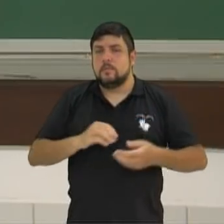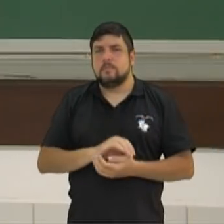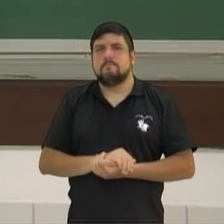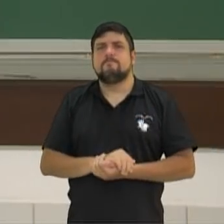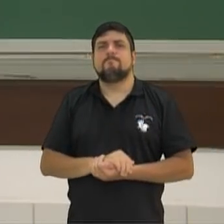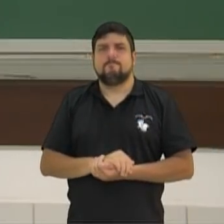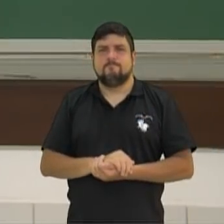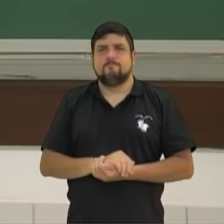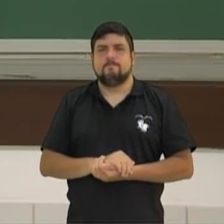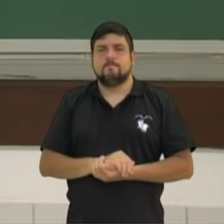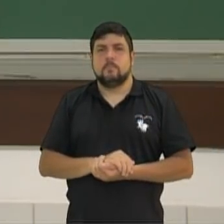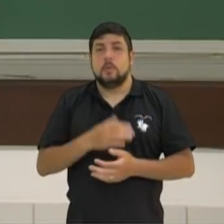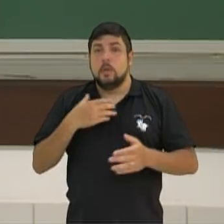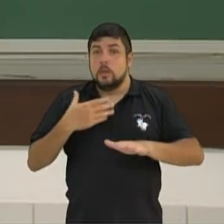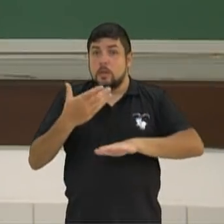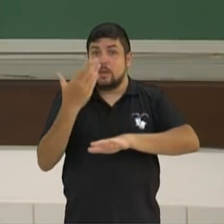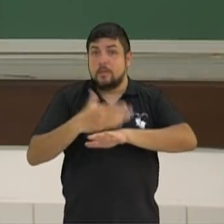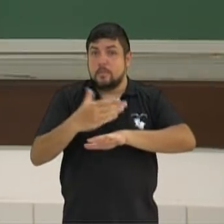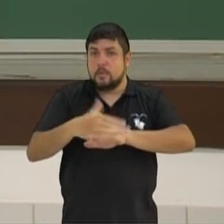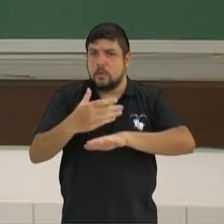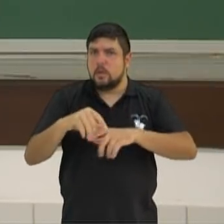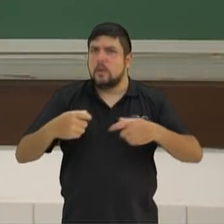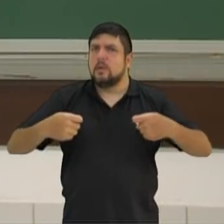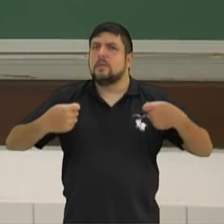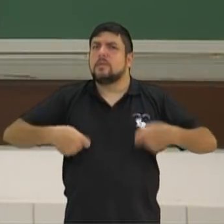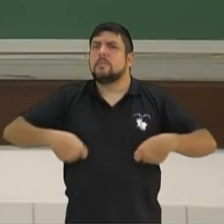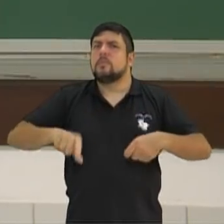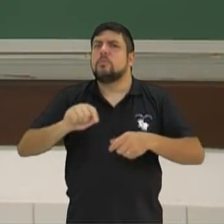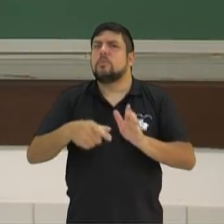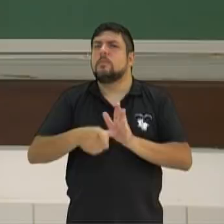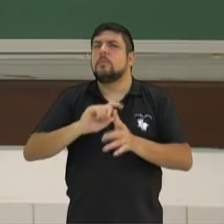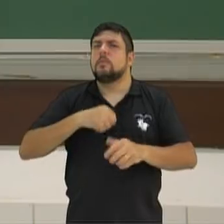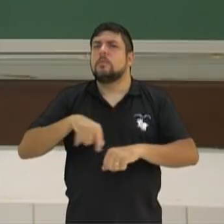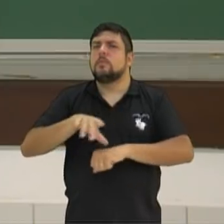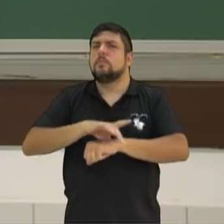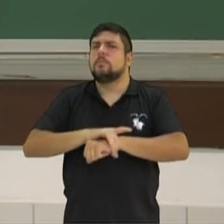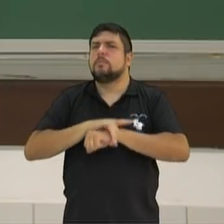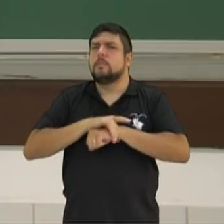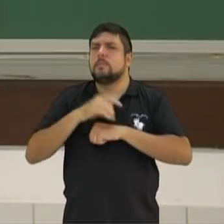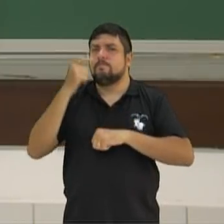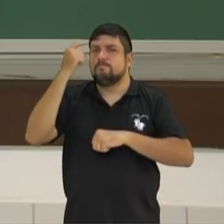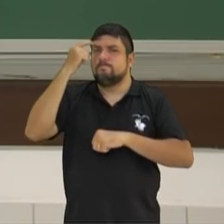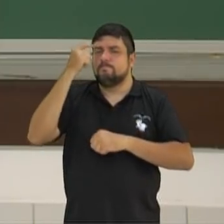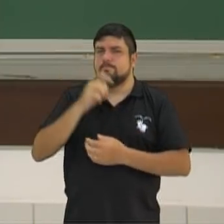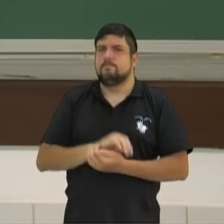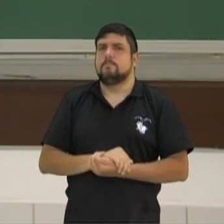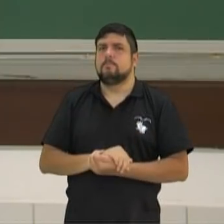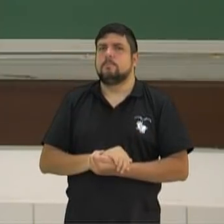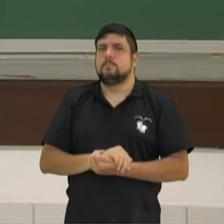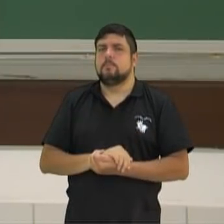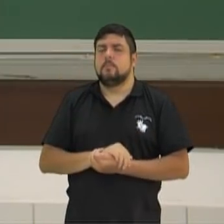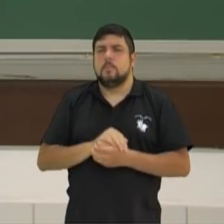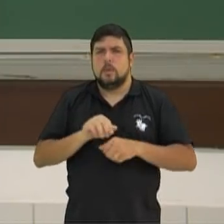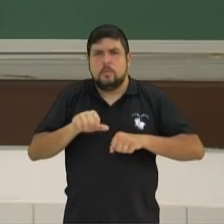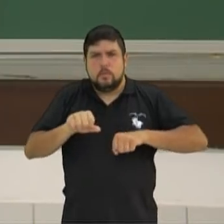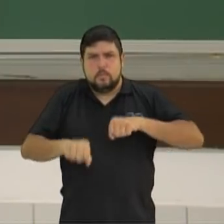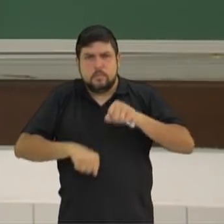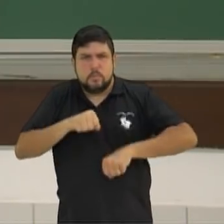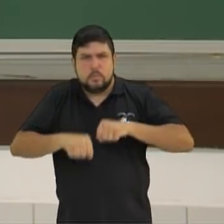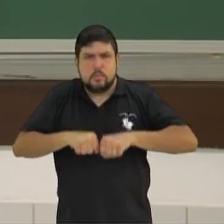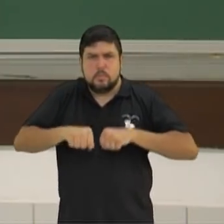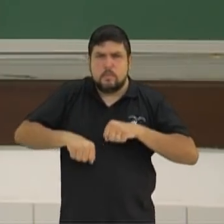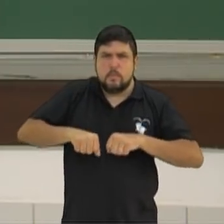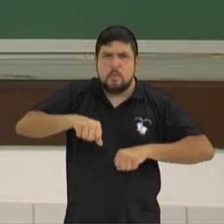essas atividades, cuidar muito da questão de segurança. Aqui no mountain bike, como que a gente cuida dessa questão de